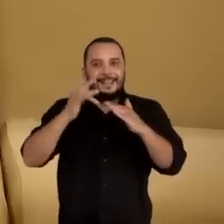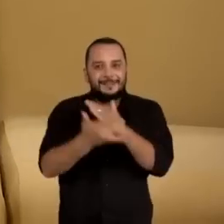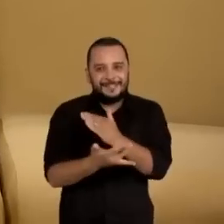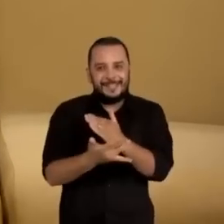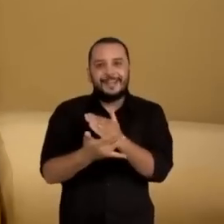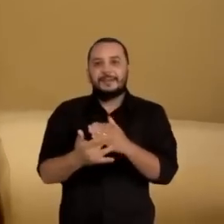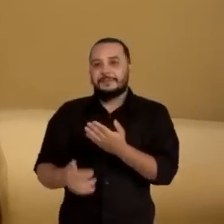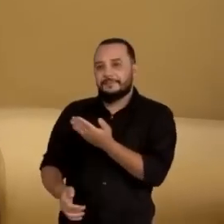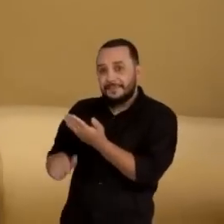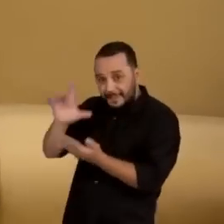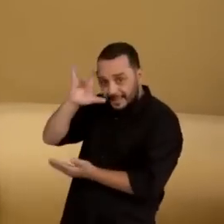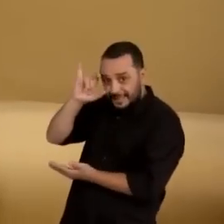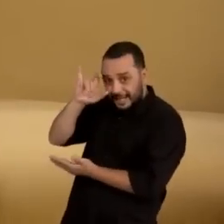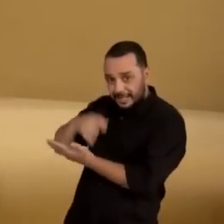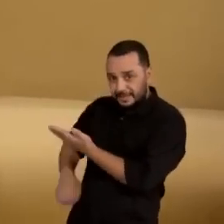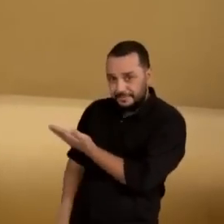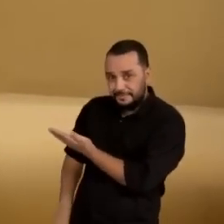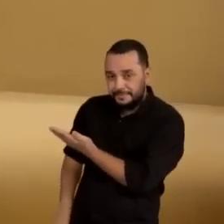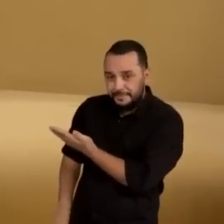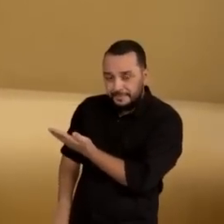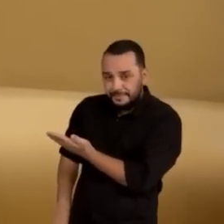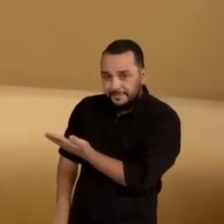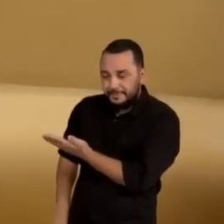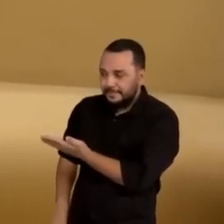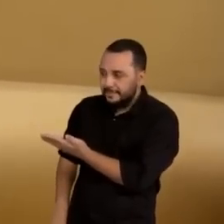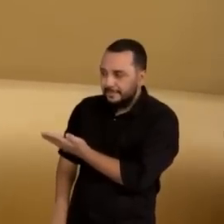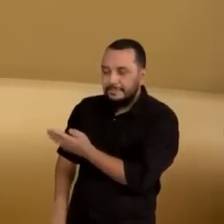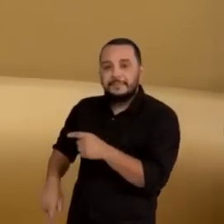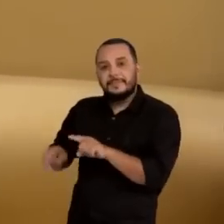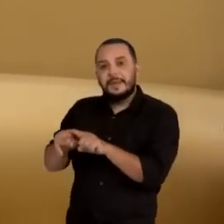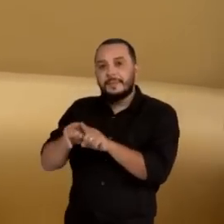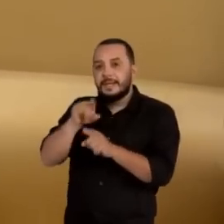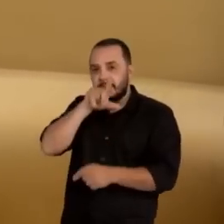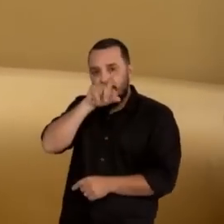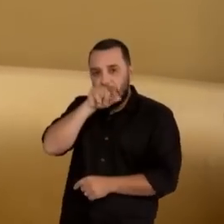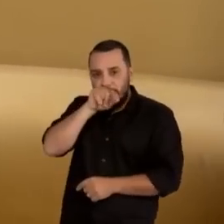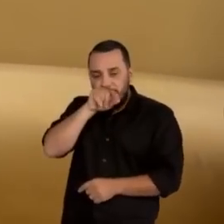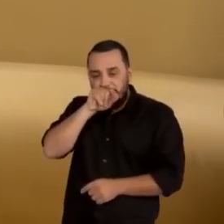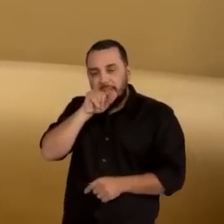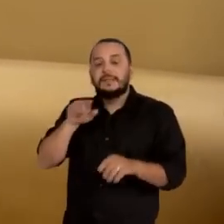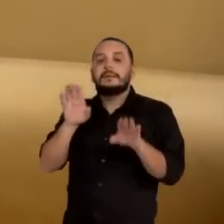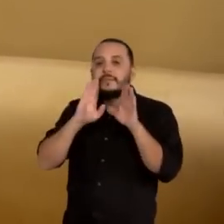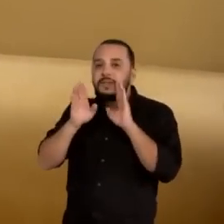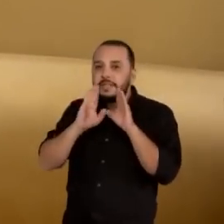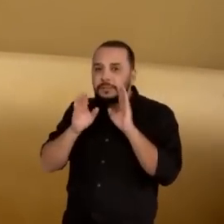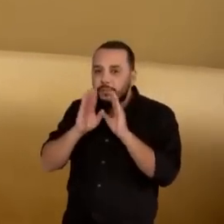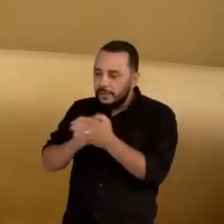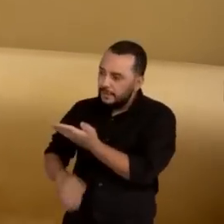sociais, no Instagram, @JC1Oficial, e no Twitter e Facebook. Acompanhe tudo